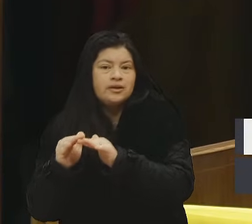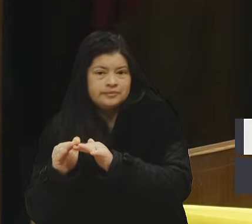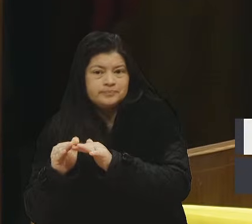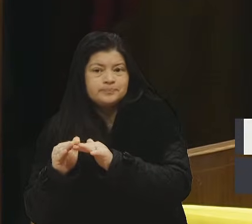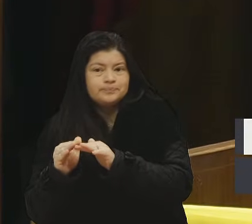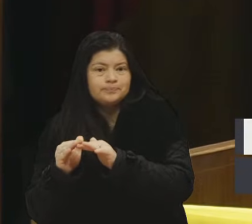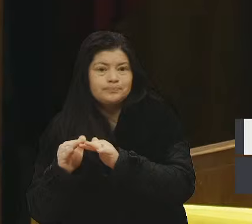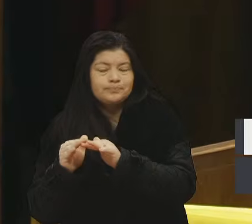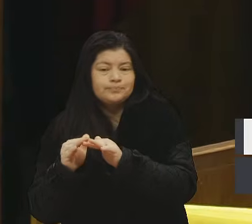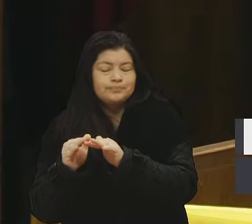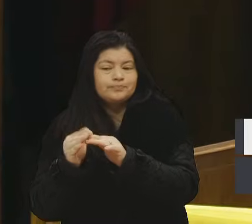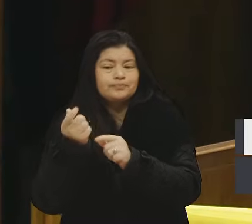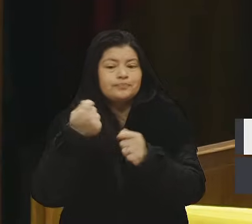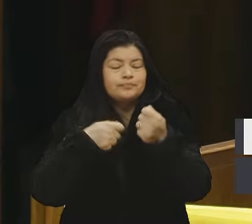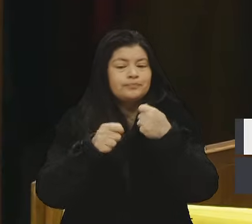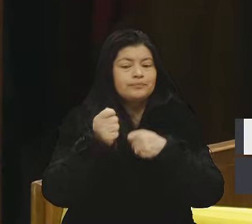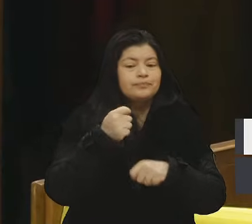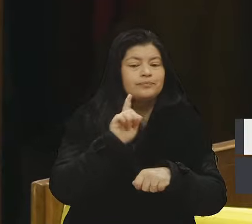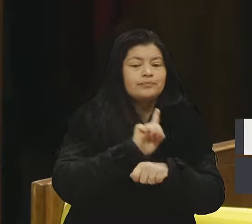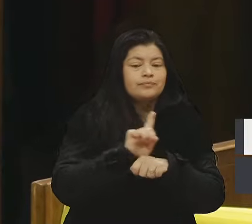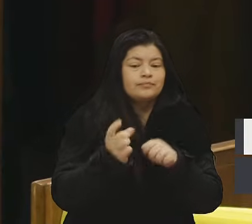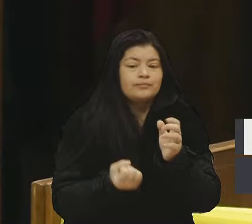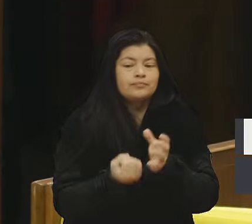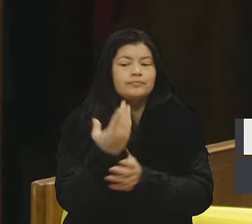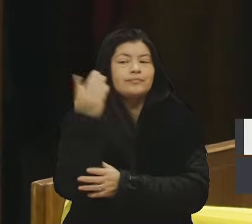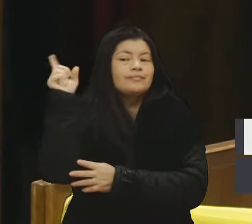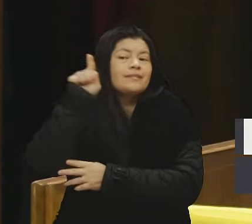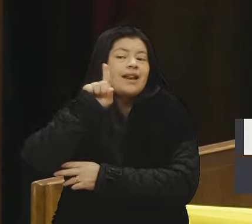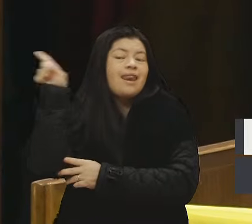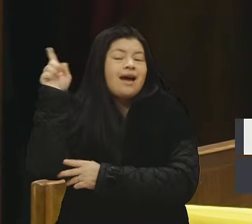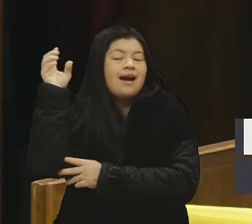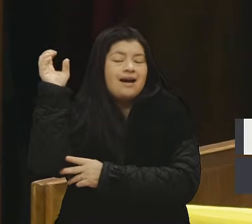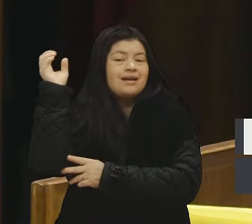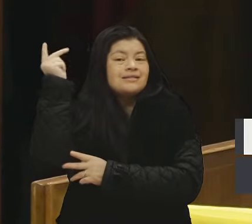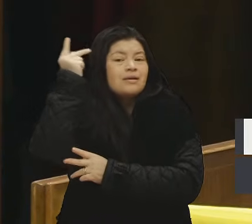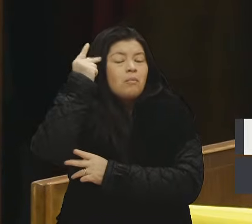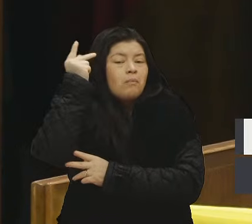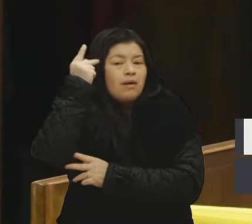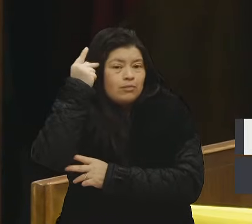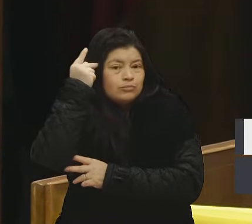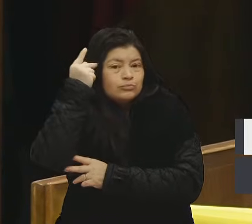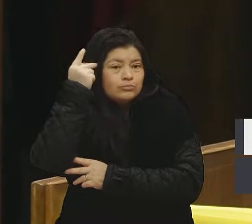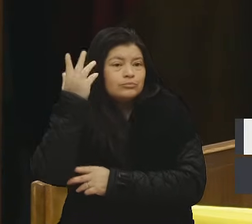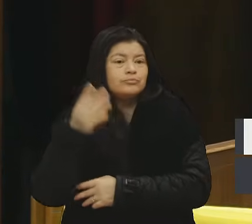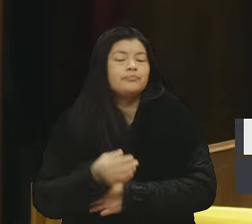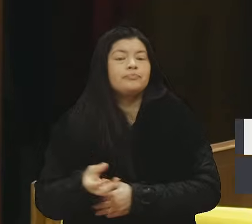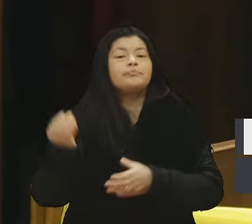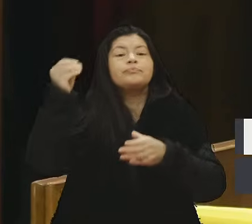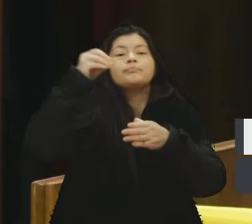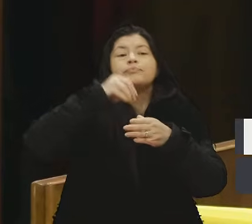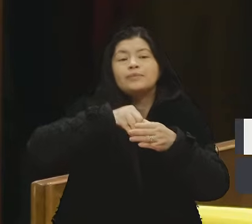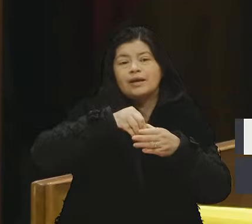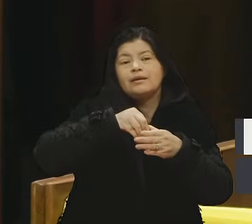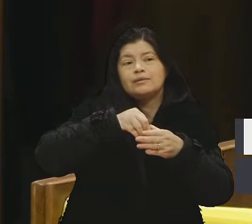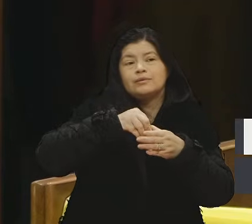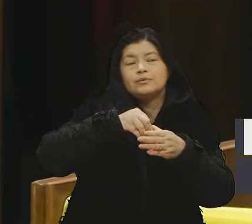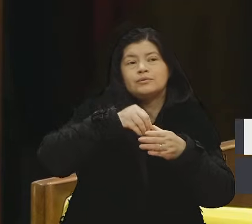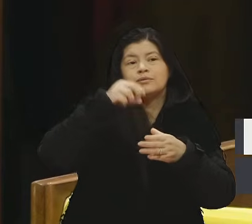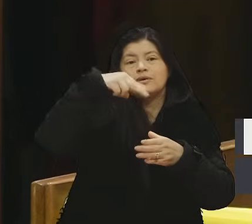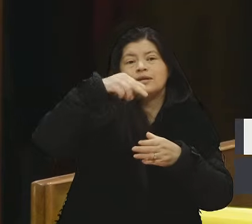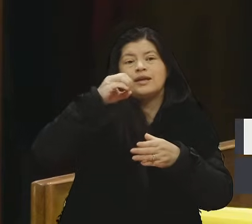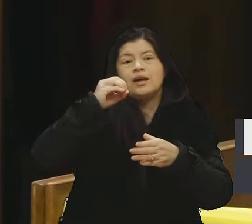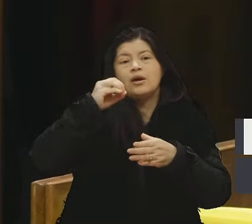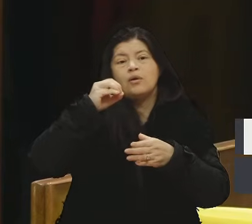mista criada durante a gestão Dória em São Paulo, e dentro da lógica neoliberal de São Paulo